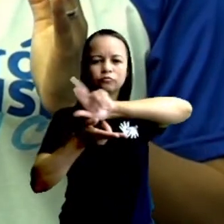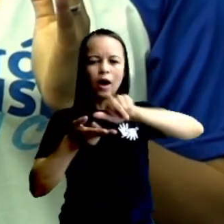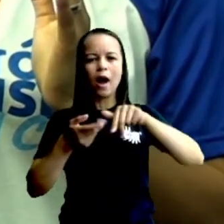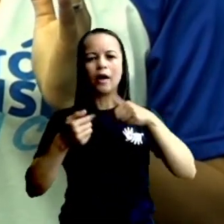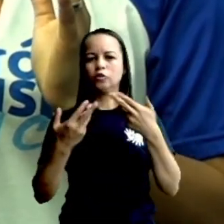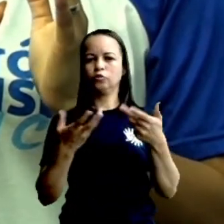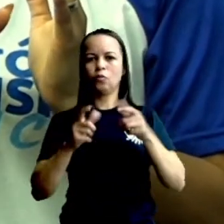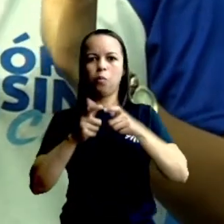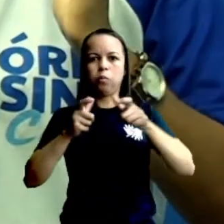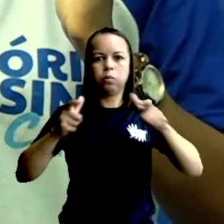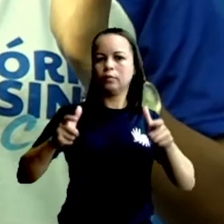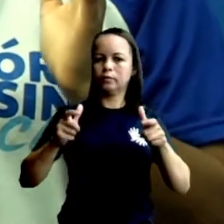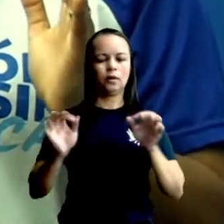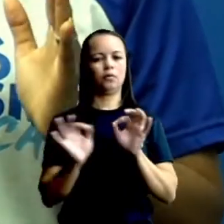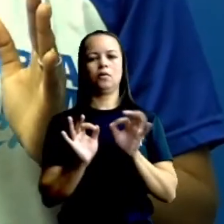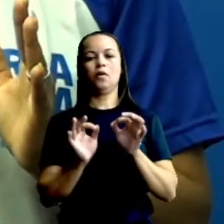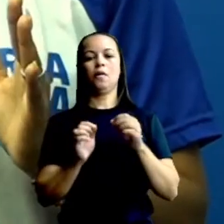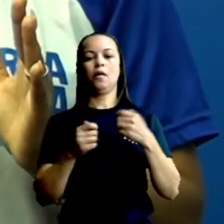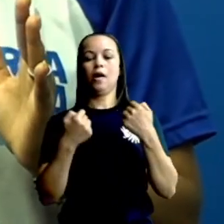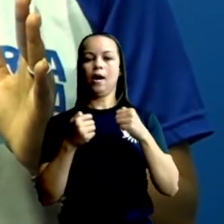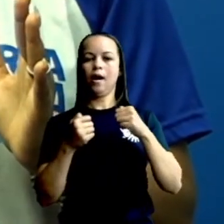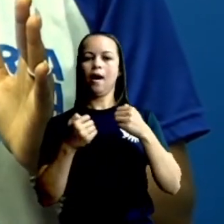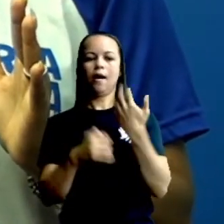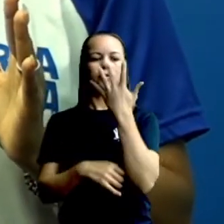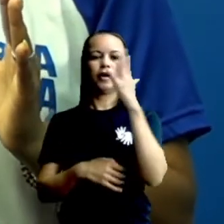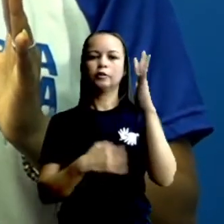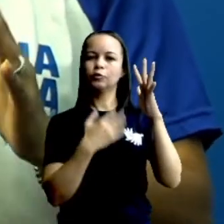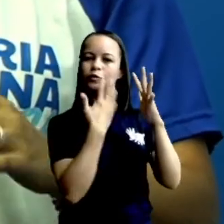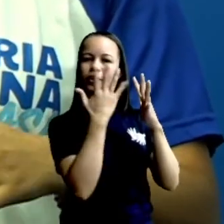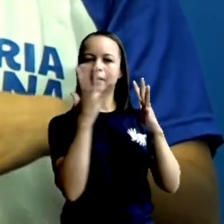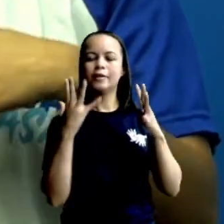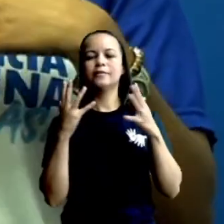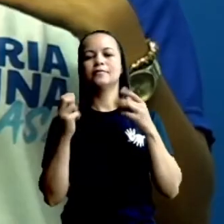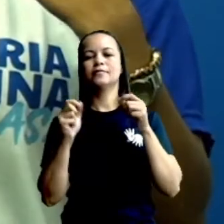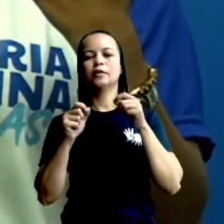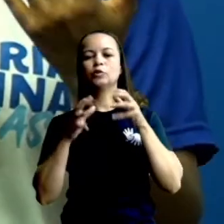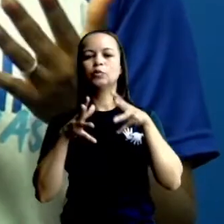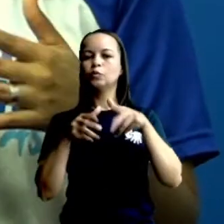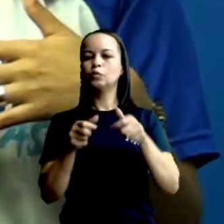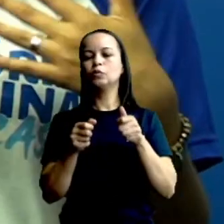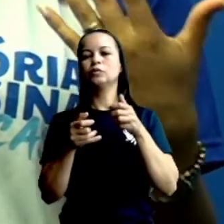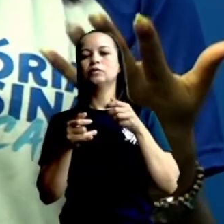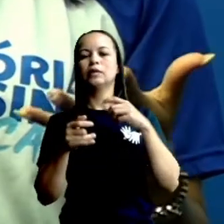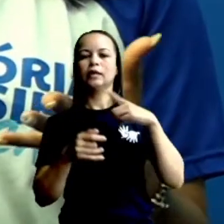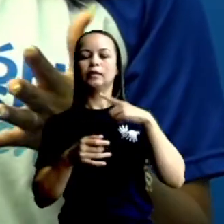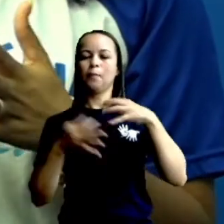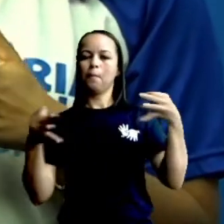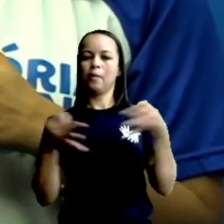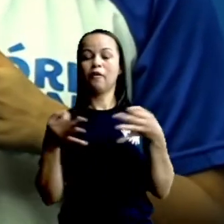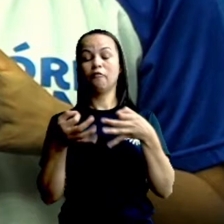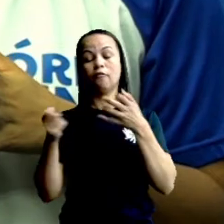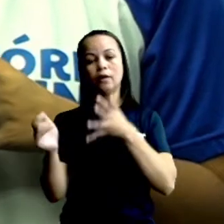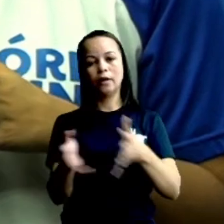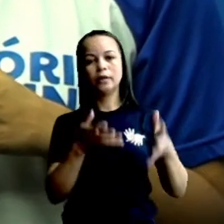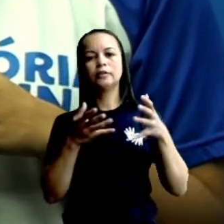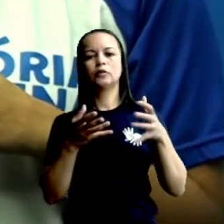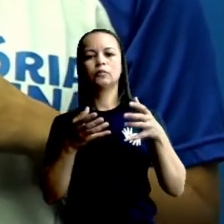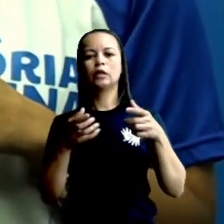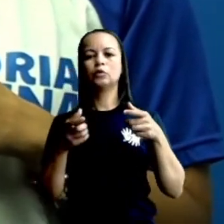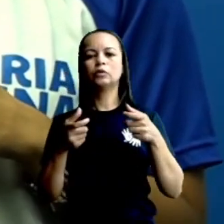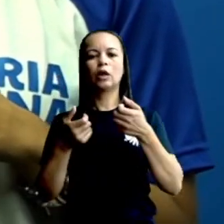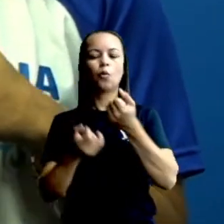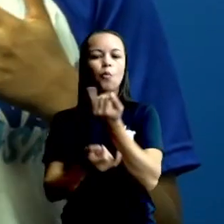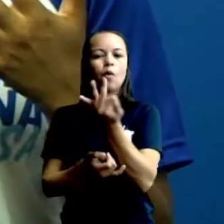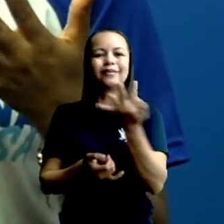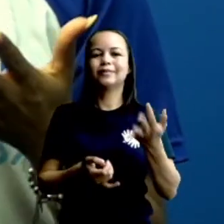se equilibra. A natureza é muito perfeita, tá certo? Então, quando há esse desequilíbrio, acaba provocando,